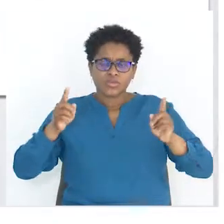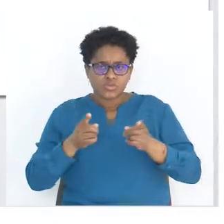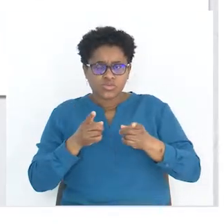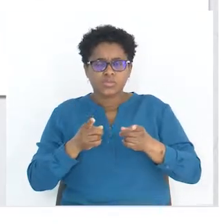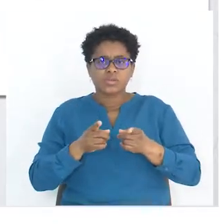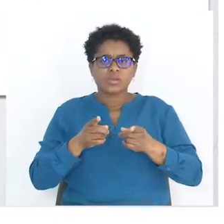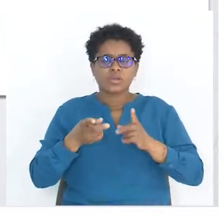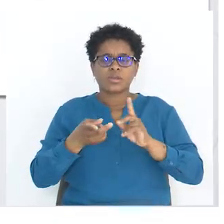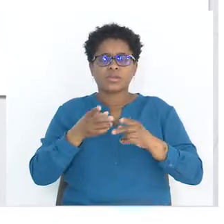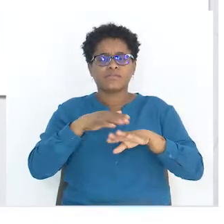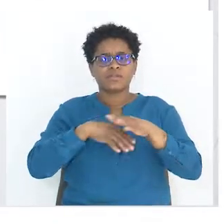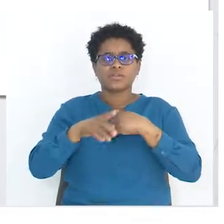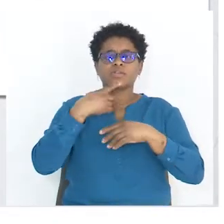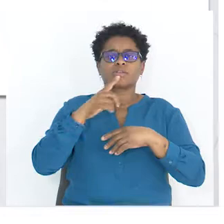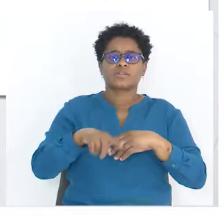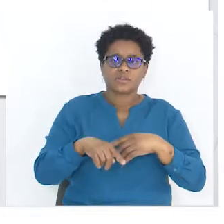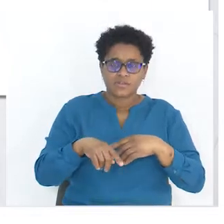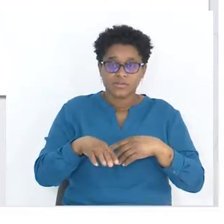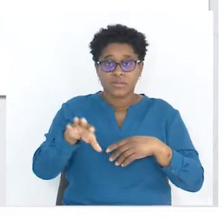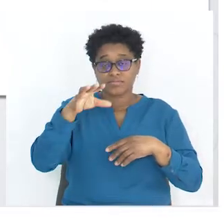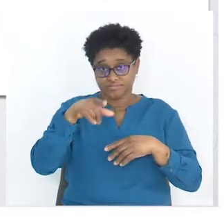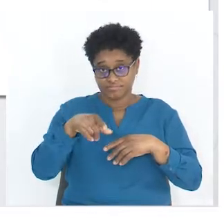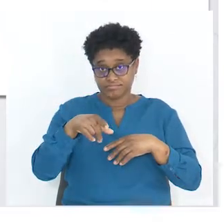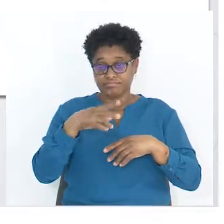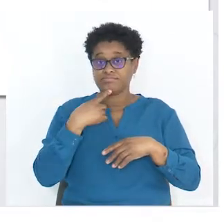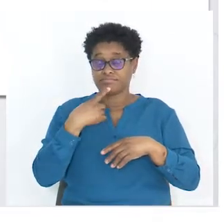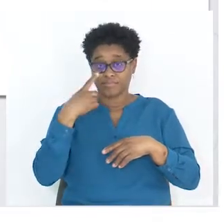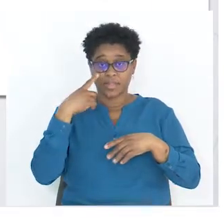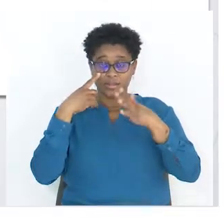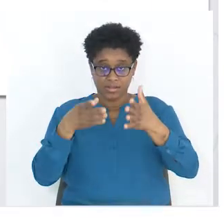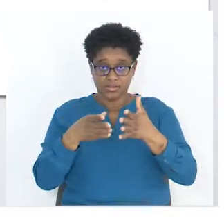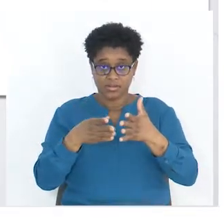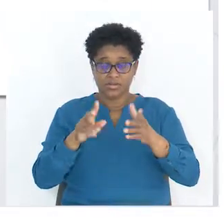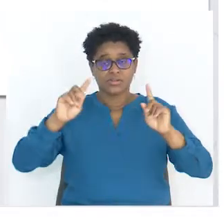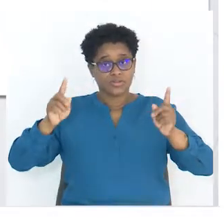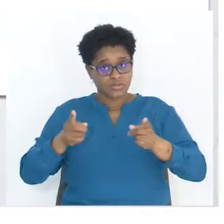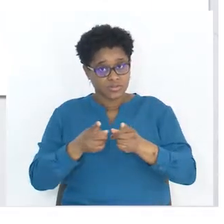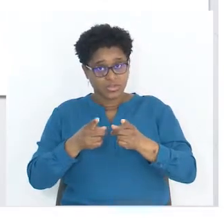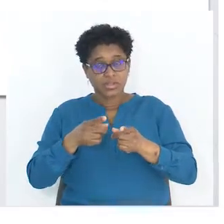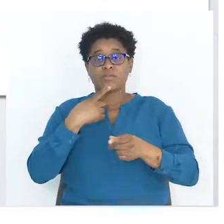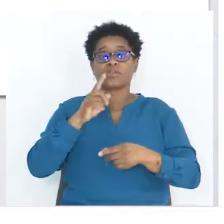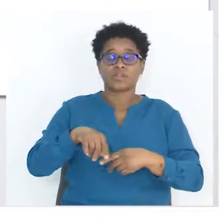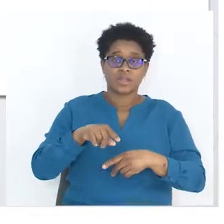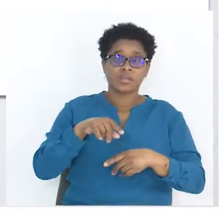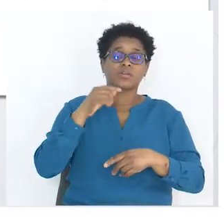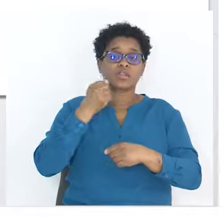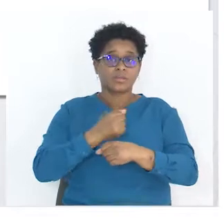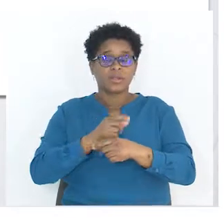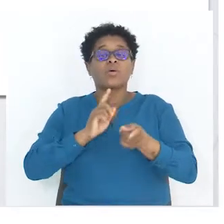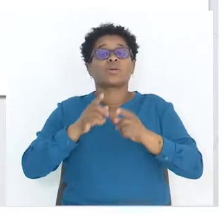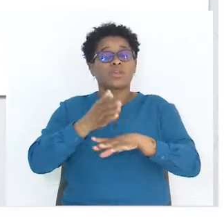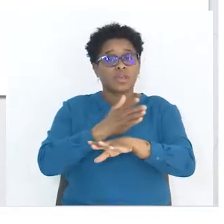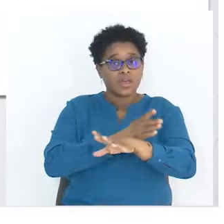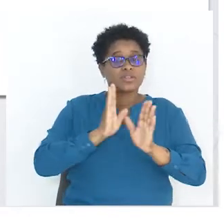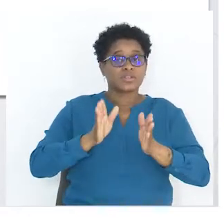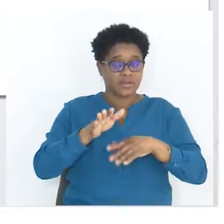reformular. Atenção a este prefixo. Reformular é voltar a trabalhar o que já estava feito. Reformular